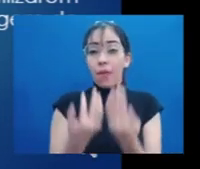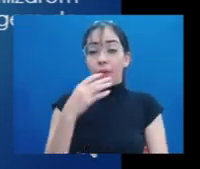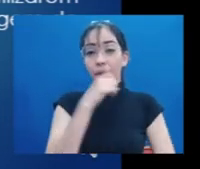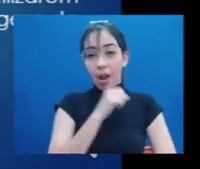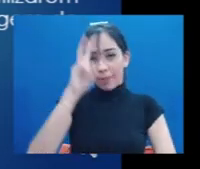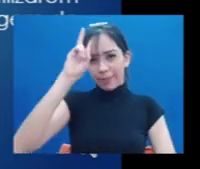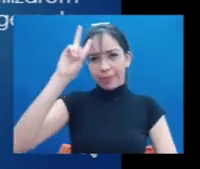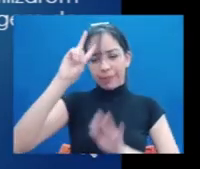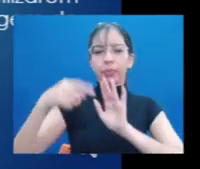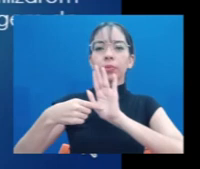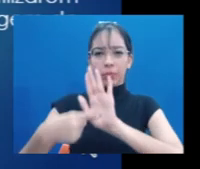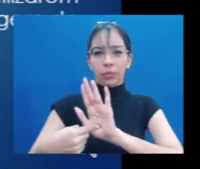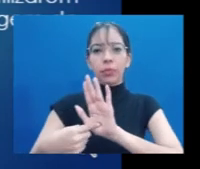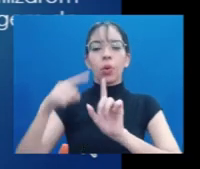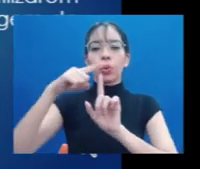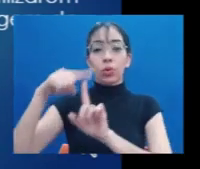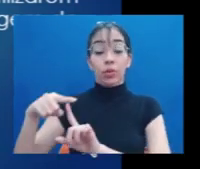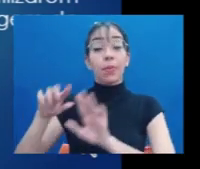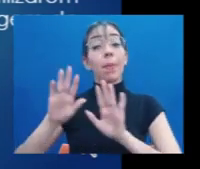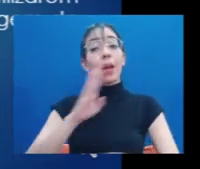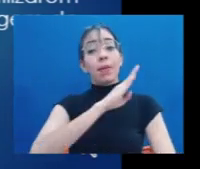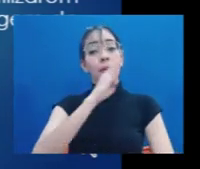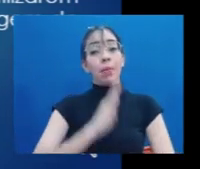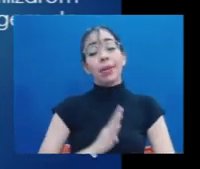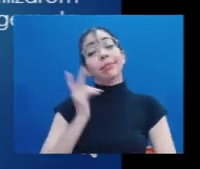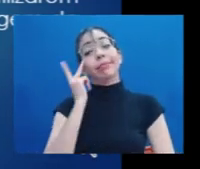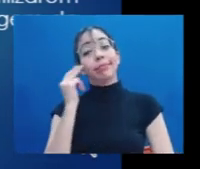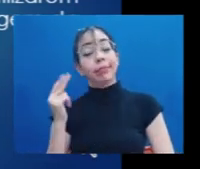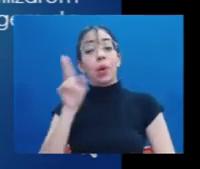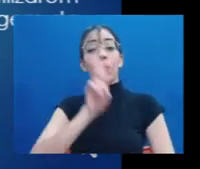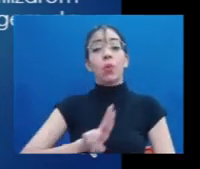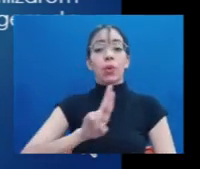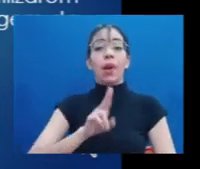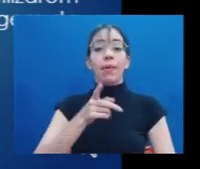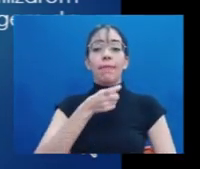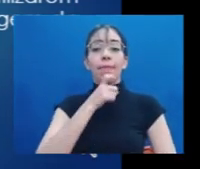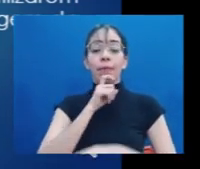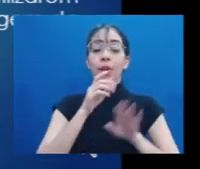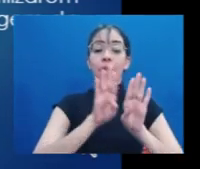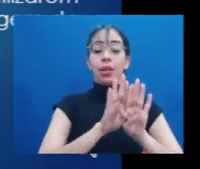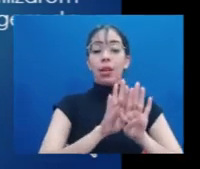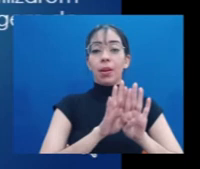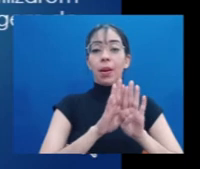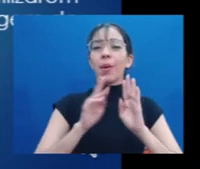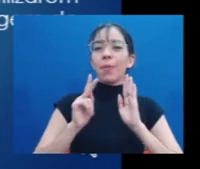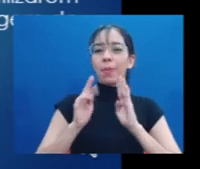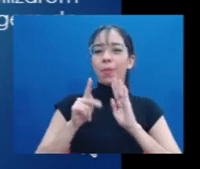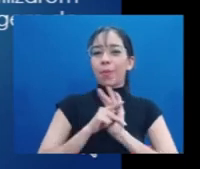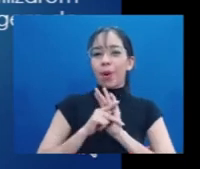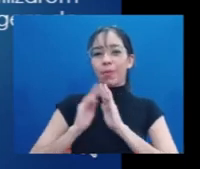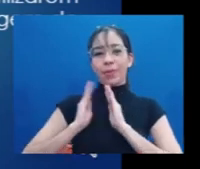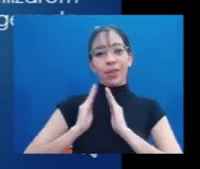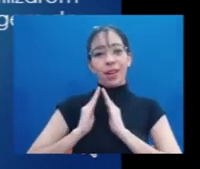gerar graves acidentes, porque quando isso ocorre, muitas vezes você tem material ali inflamável, muitos produtos aí de fácil combustão, que